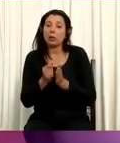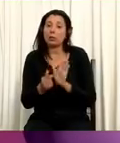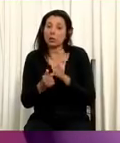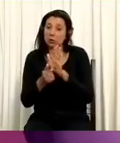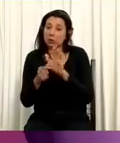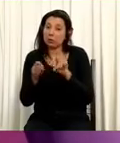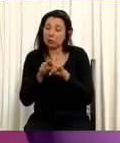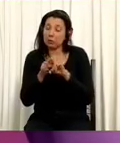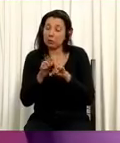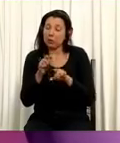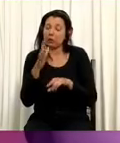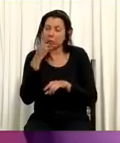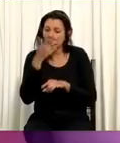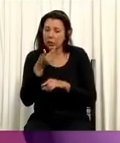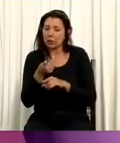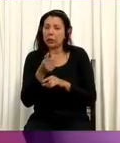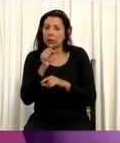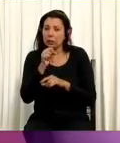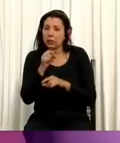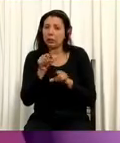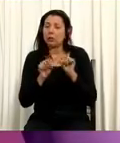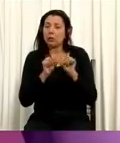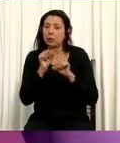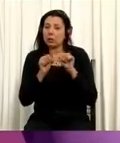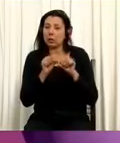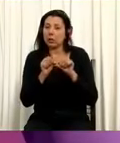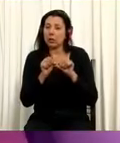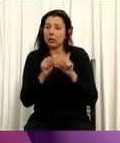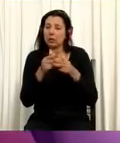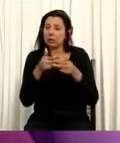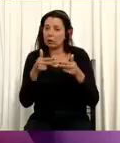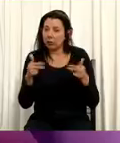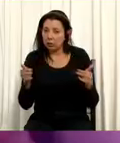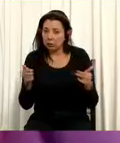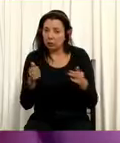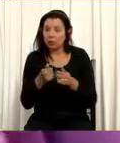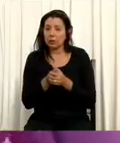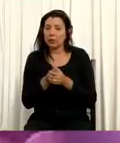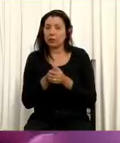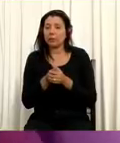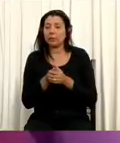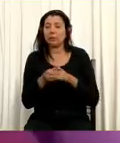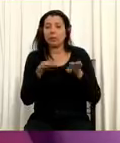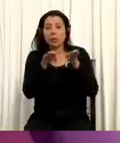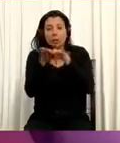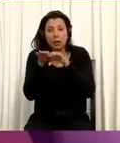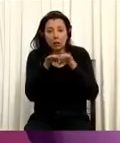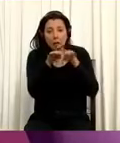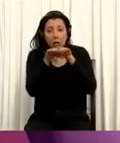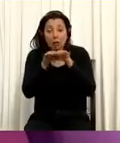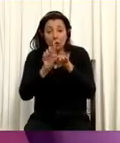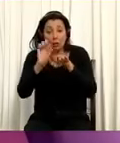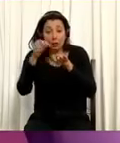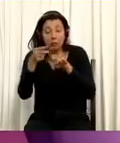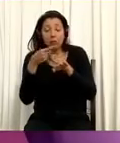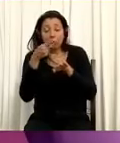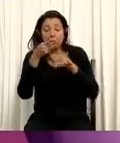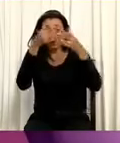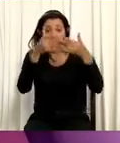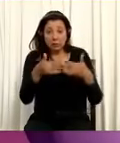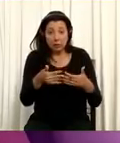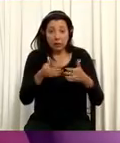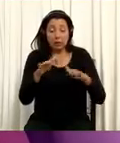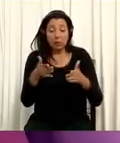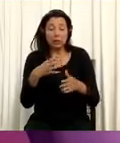apresentação muito boa, que a solidariedade é algo horizontal. Eu vou falar depois, quando a gente se